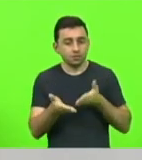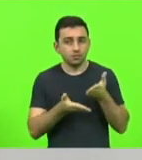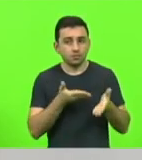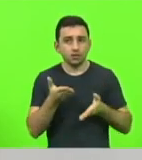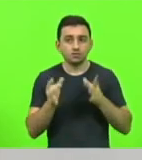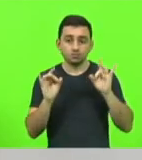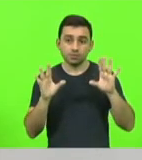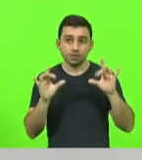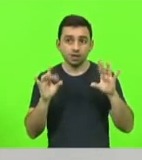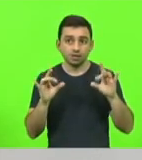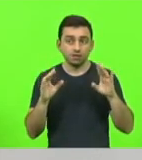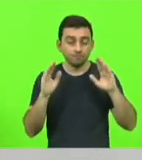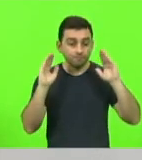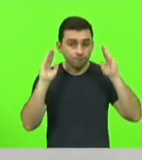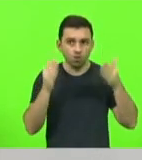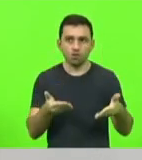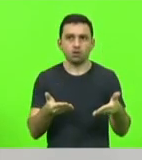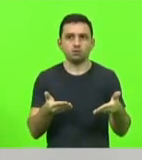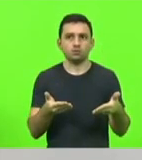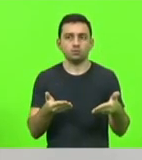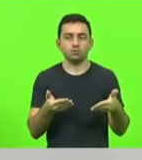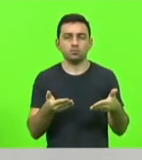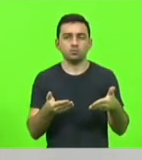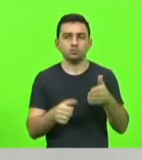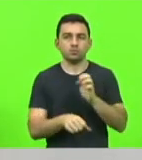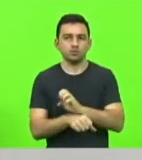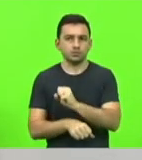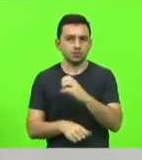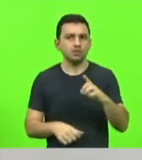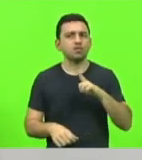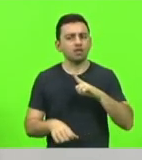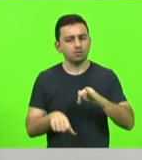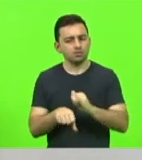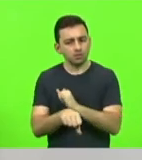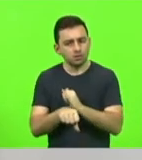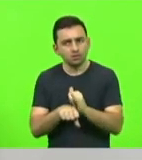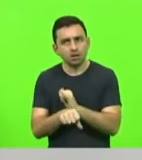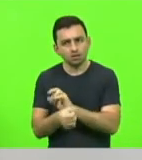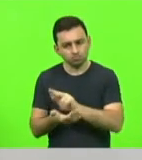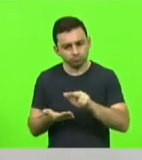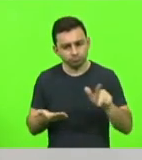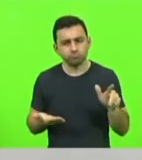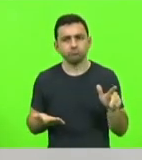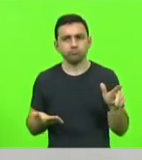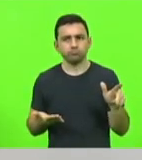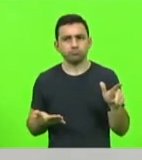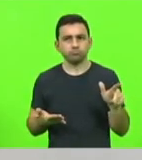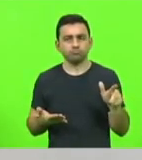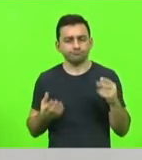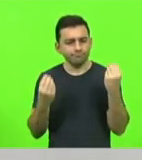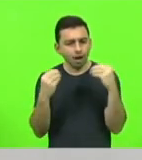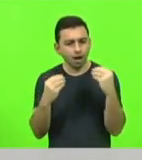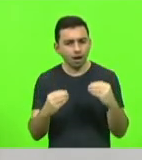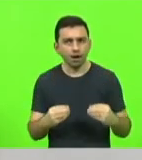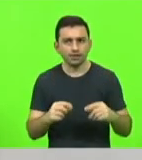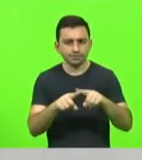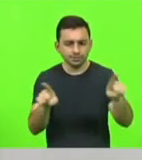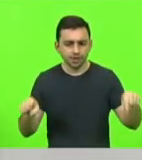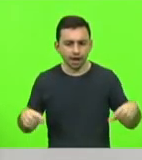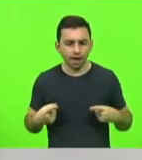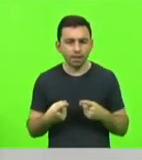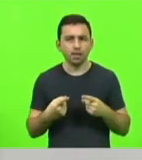especializado no Estado, com o uso de estratégias diferenciadas, implementando as salas de